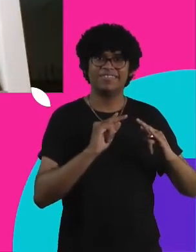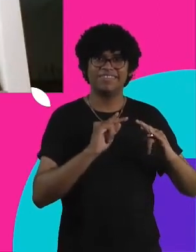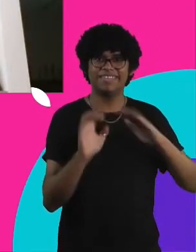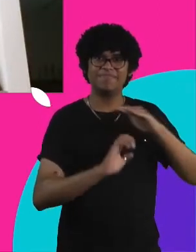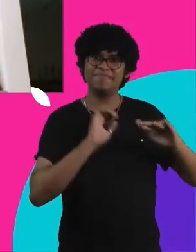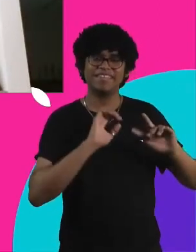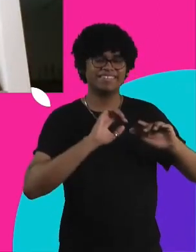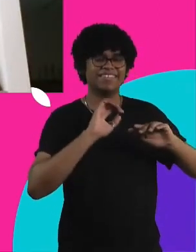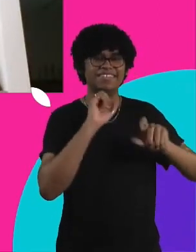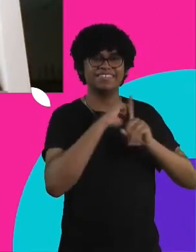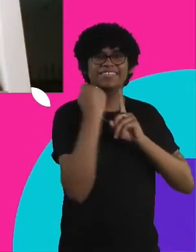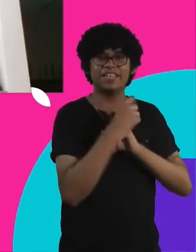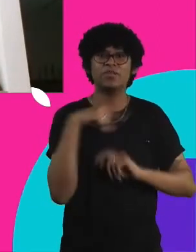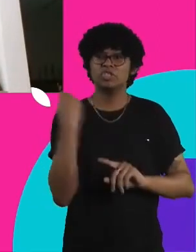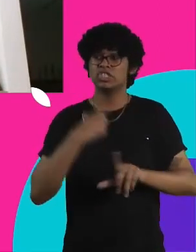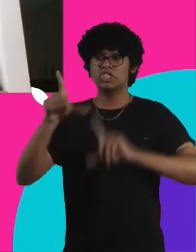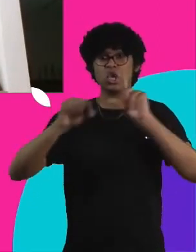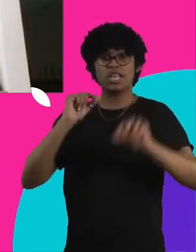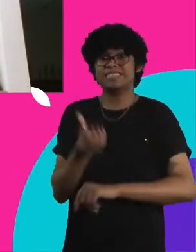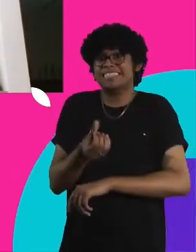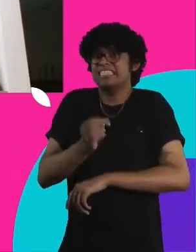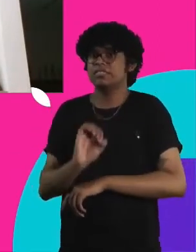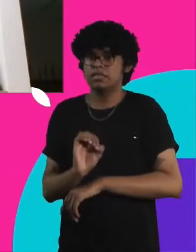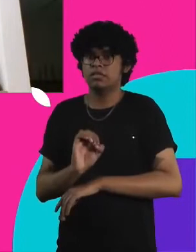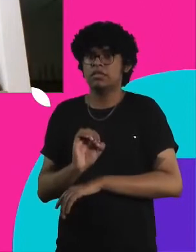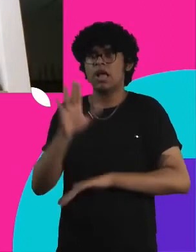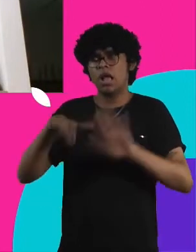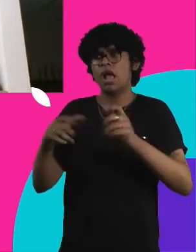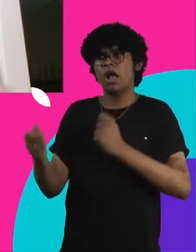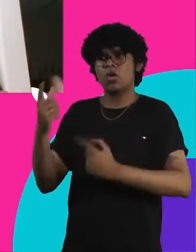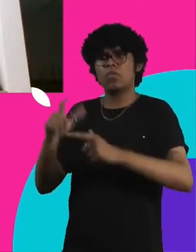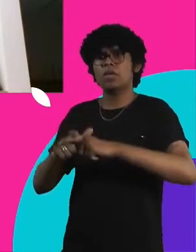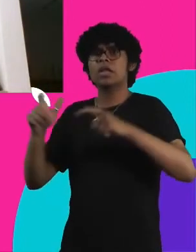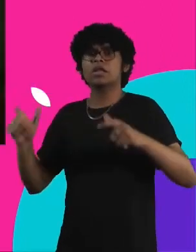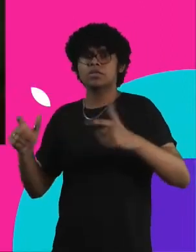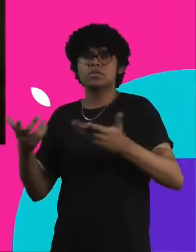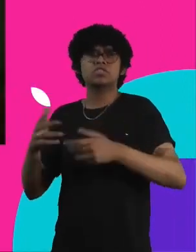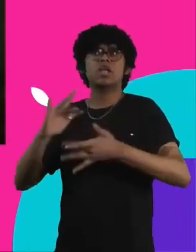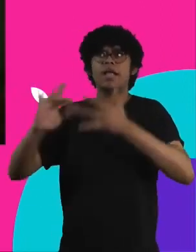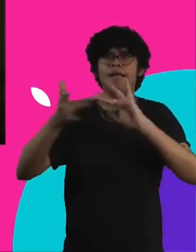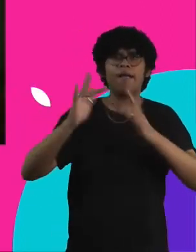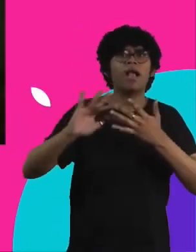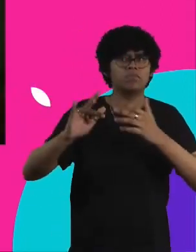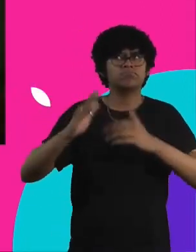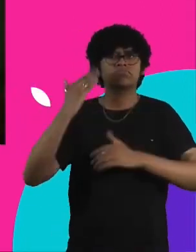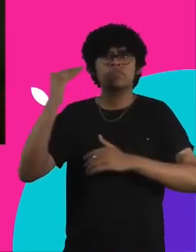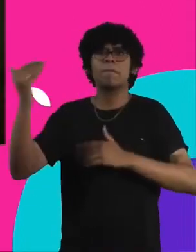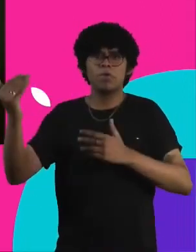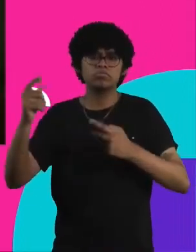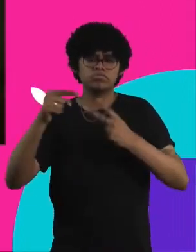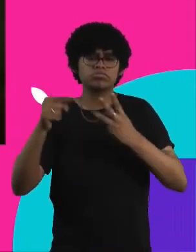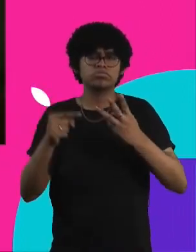selecionamos 60 dessas organizações sociais, algumas muito grandes, como a Rede Asta, Amigos do Bem, próprio Gerando Falcões,